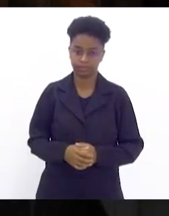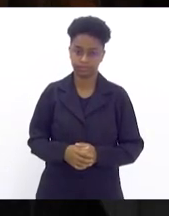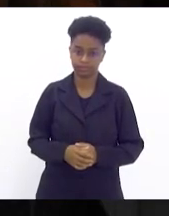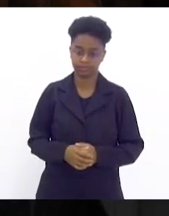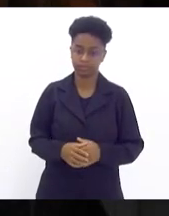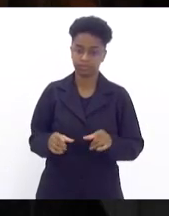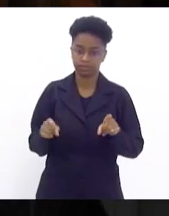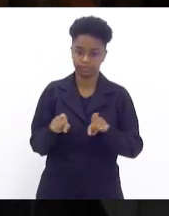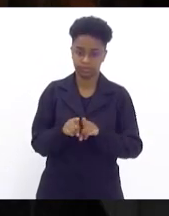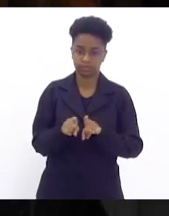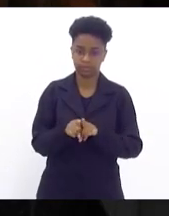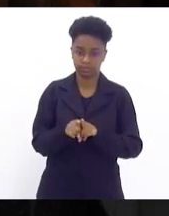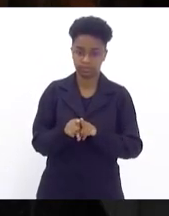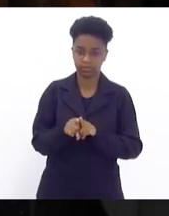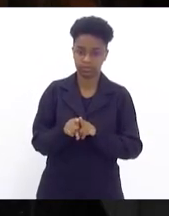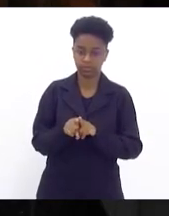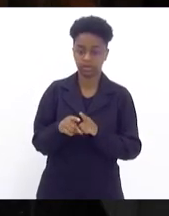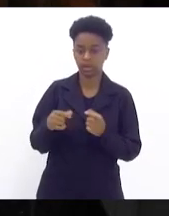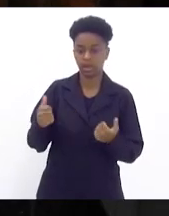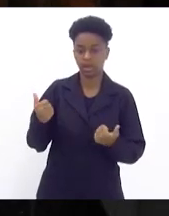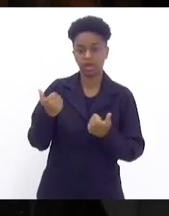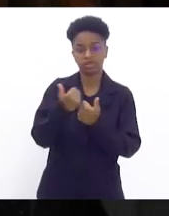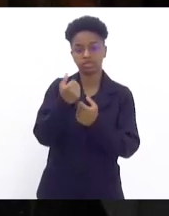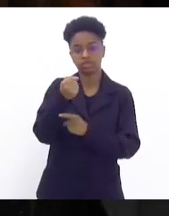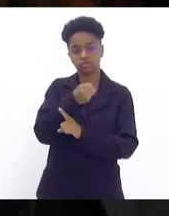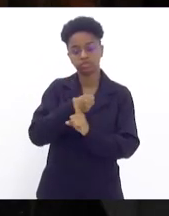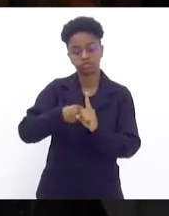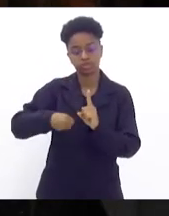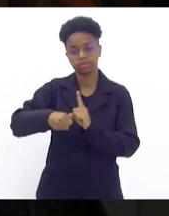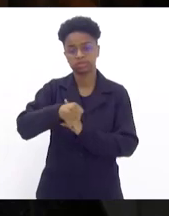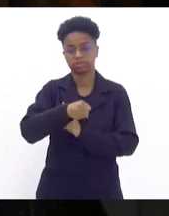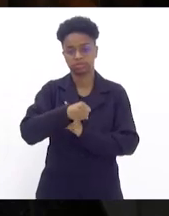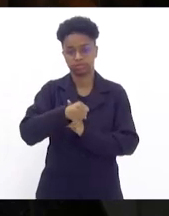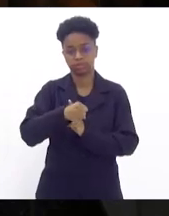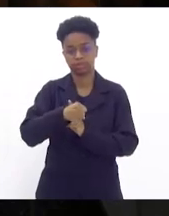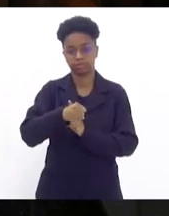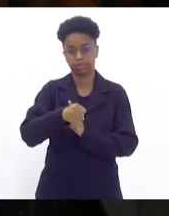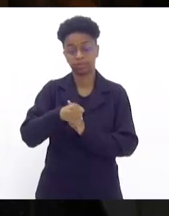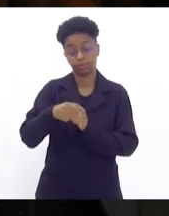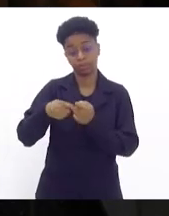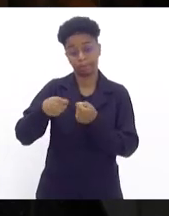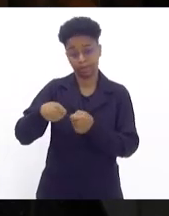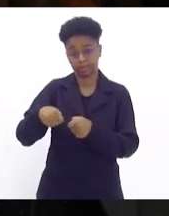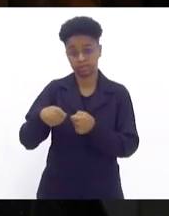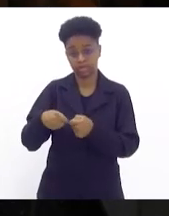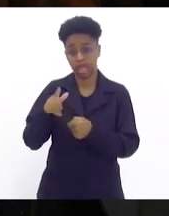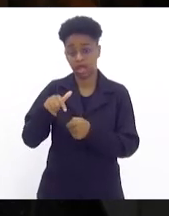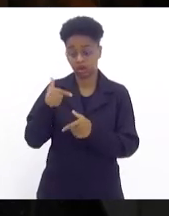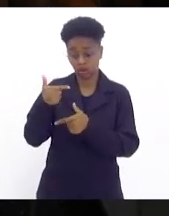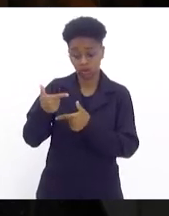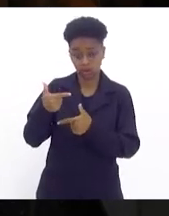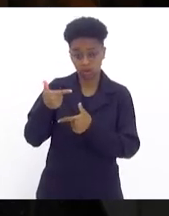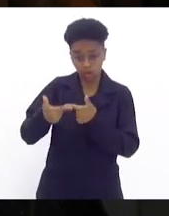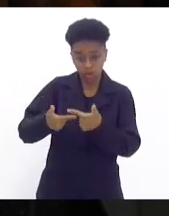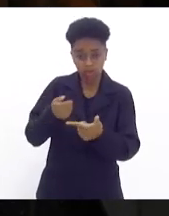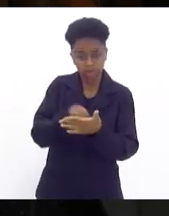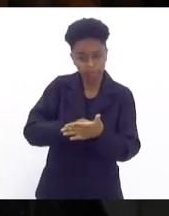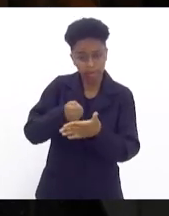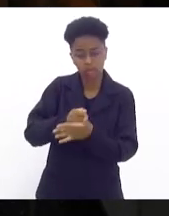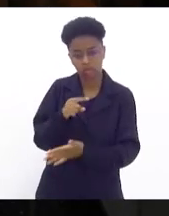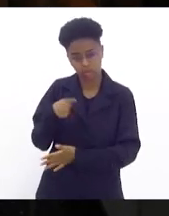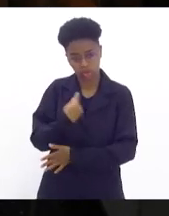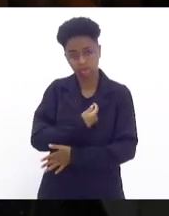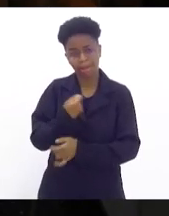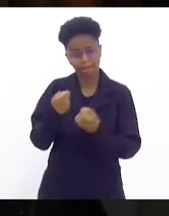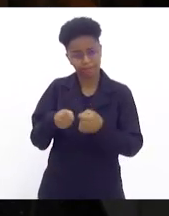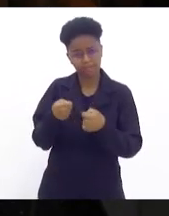em assistência social que deve e essa é uma luta nossa tem que